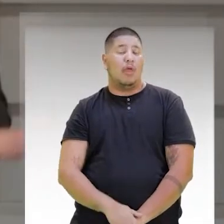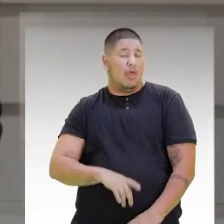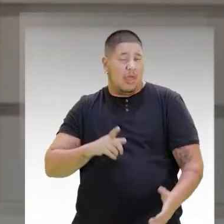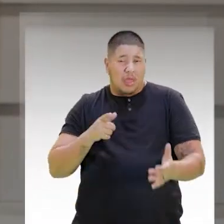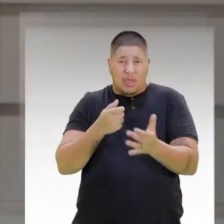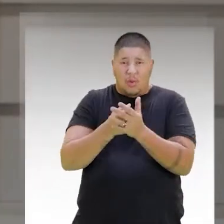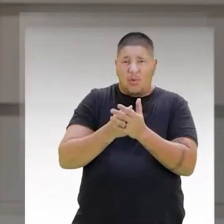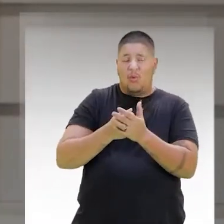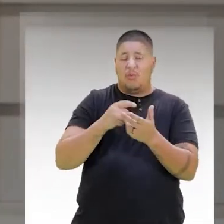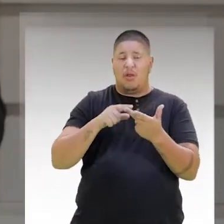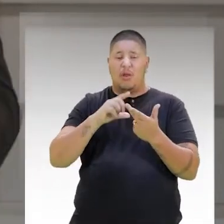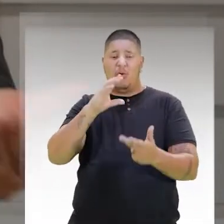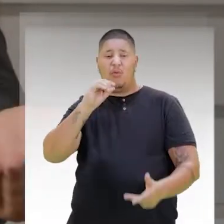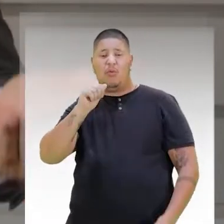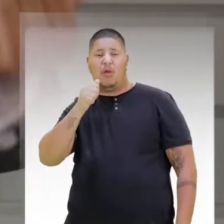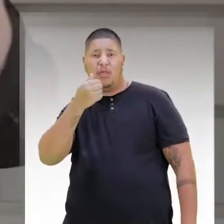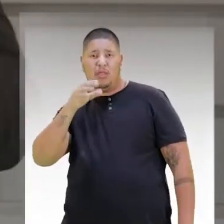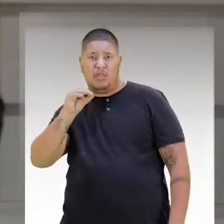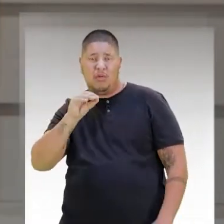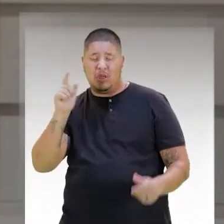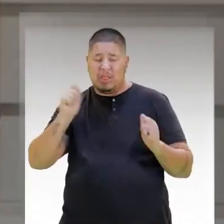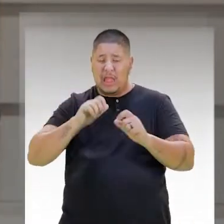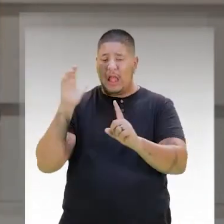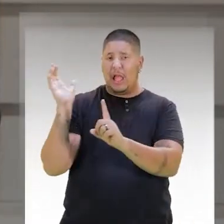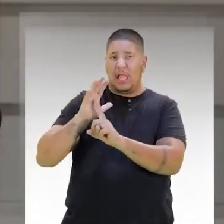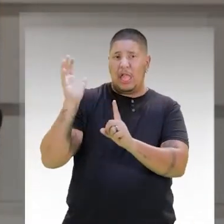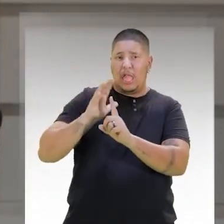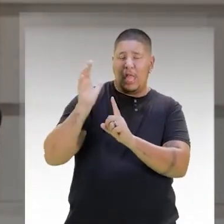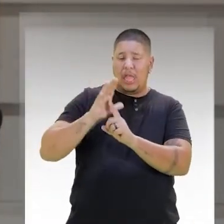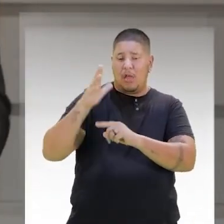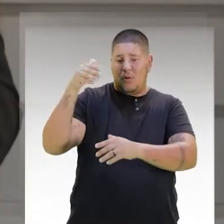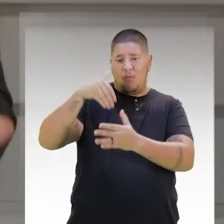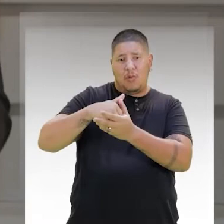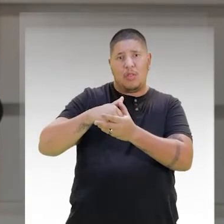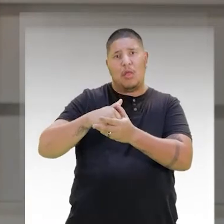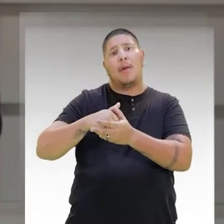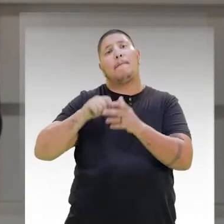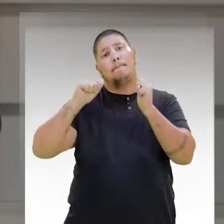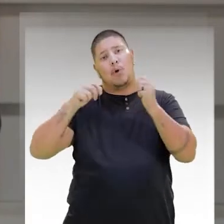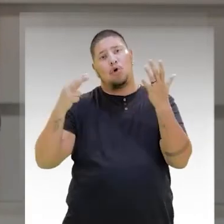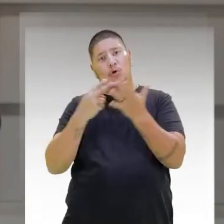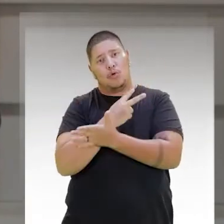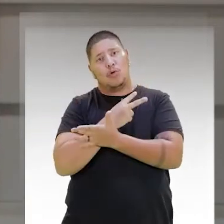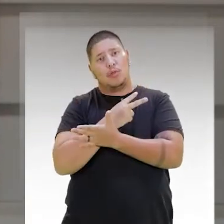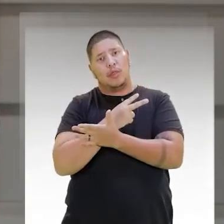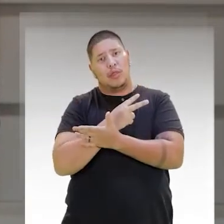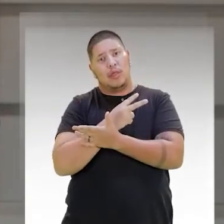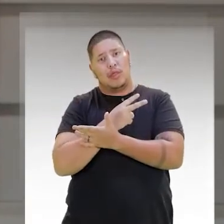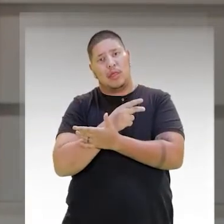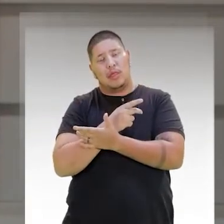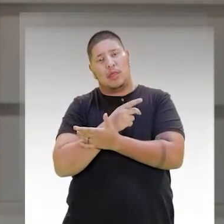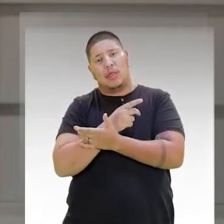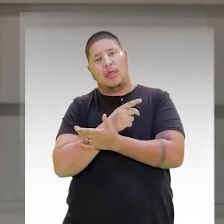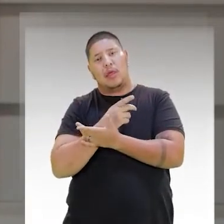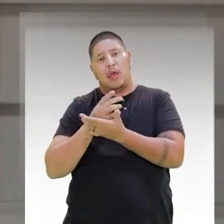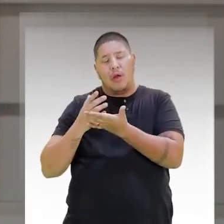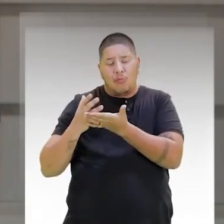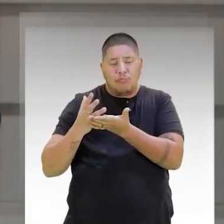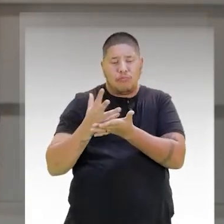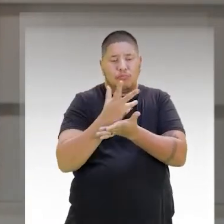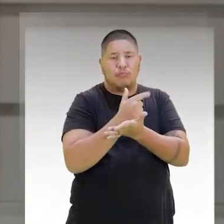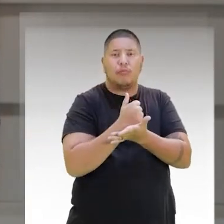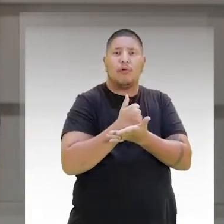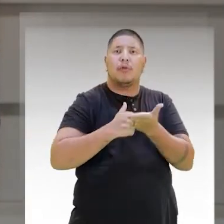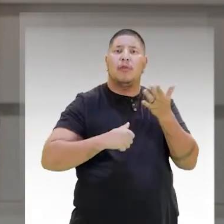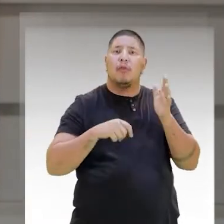ou a coação atinge um nível que influenciou nas eleições, pode ocorrer a cassação da diplomação em virtude